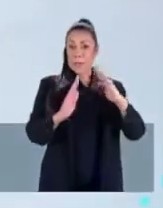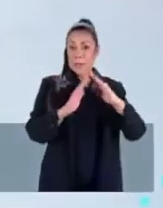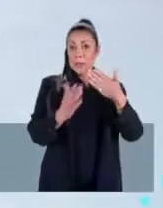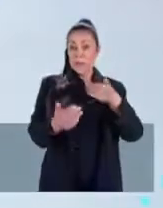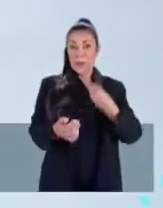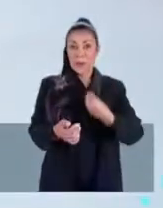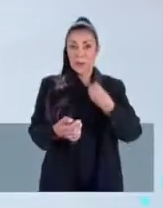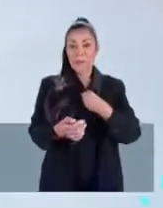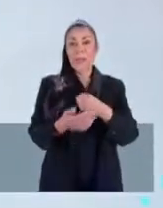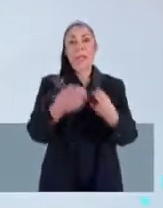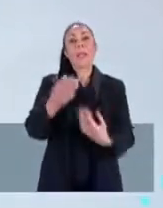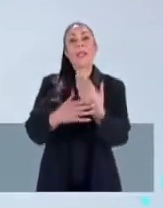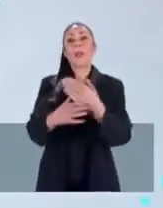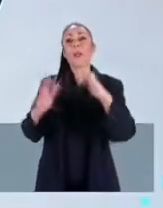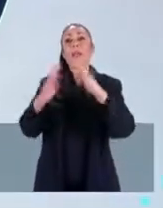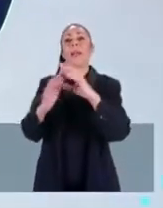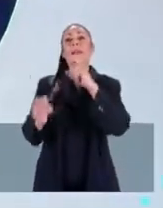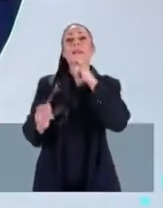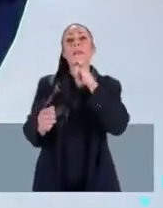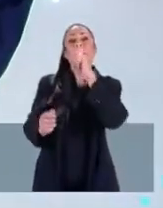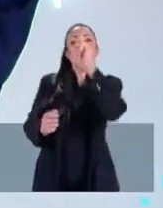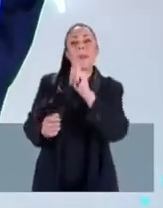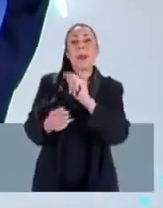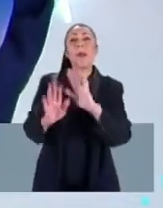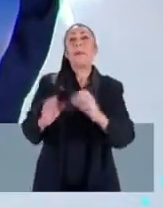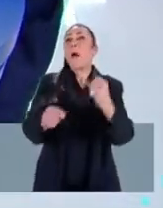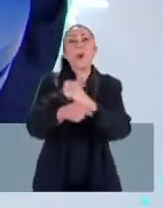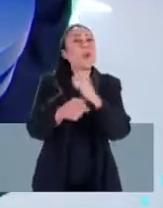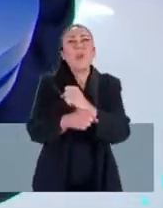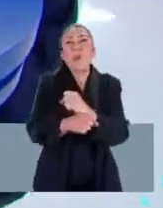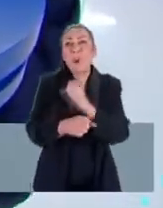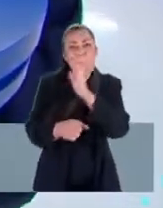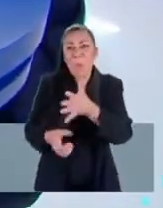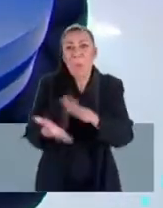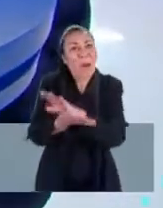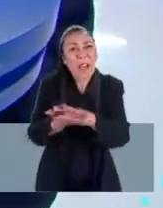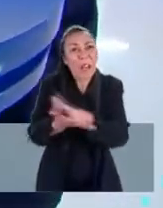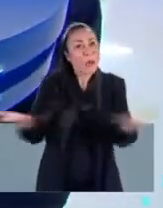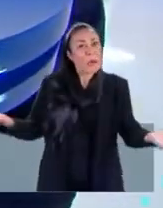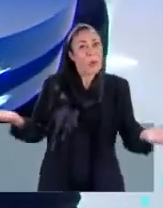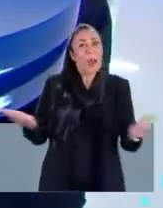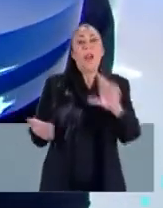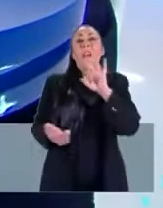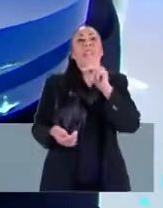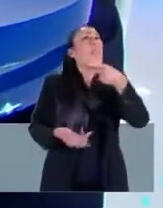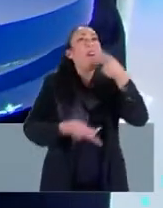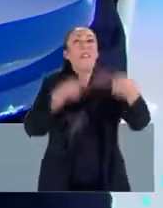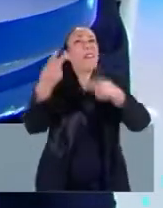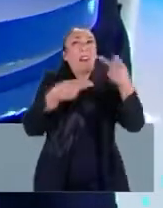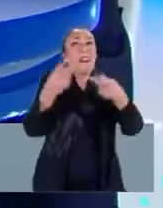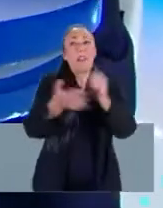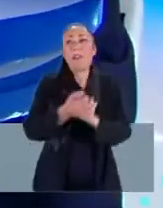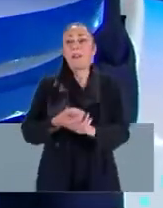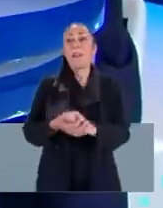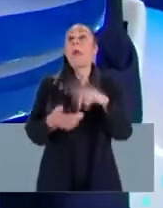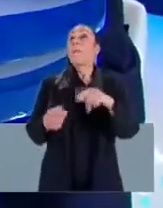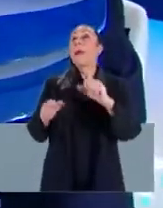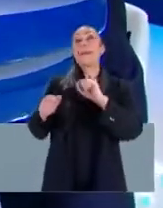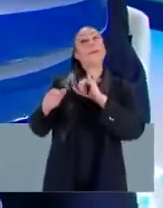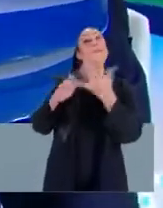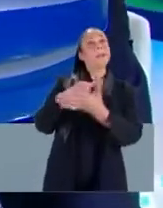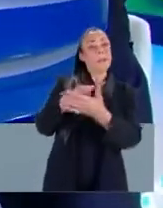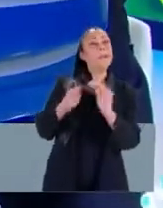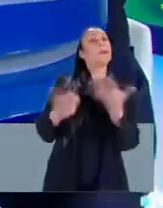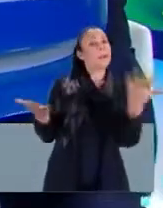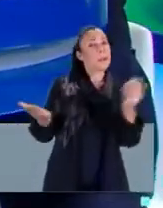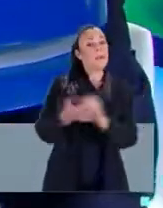e criou a Casa Verde Amarela. É a mesma coisa. Mas não construiu porra nenhuma. O cara só falou. Eu quero... Mas ele pegou uma pandemia. Mas eu